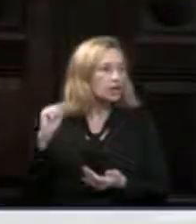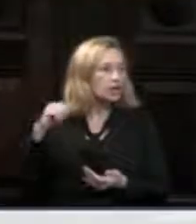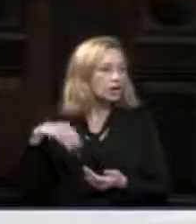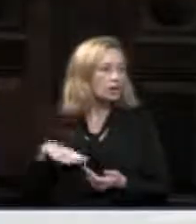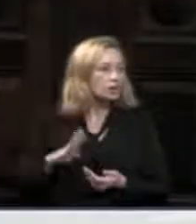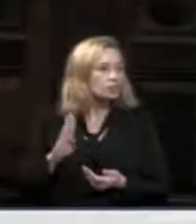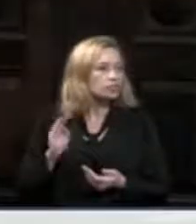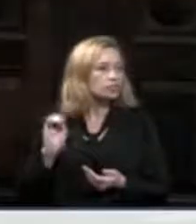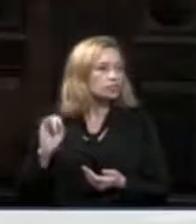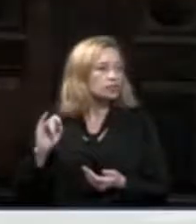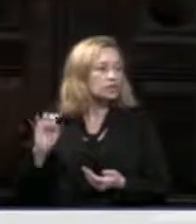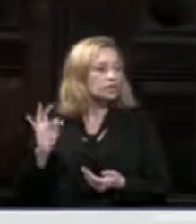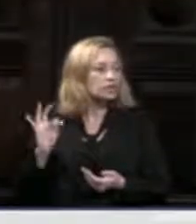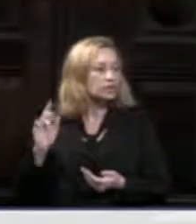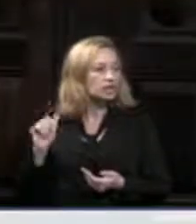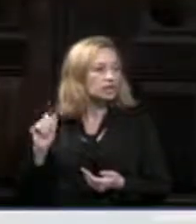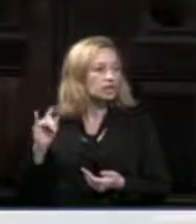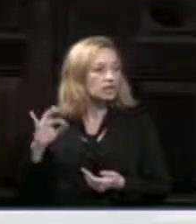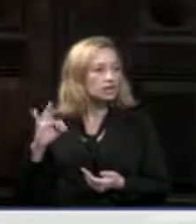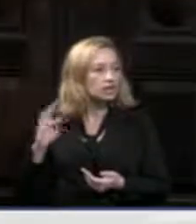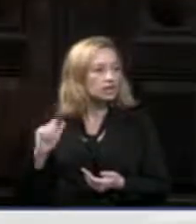consultoria.